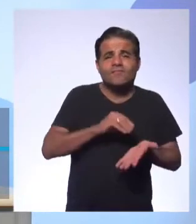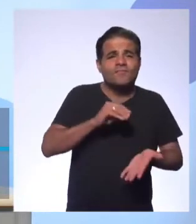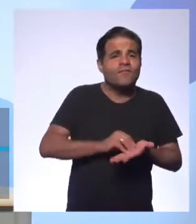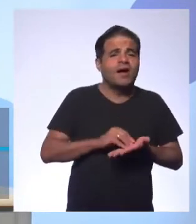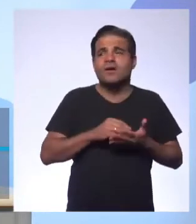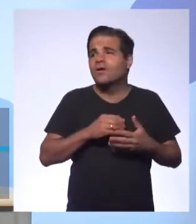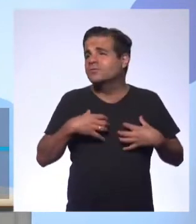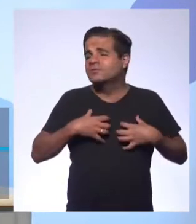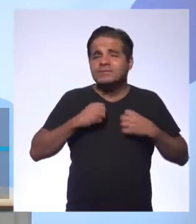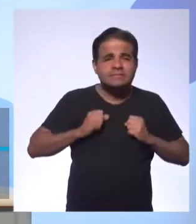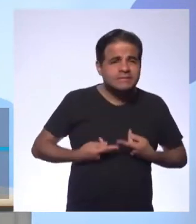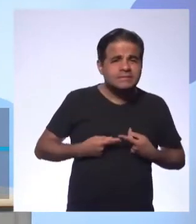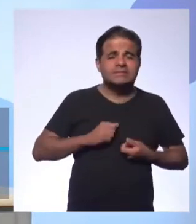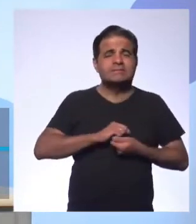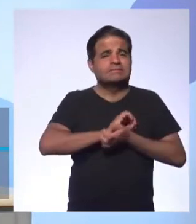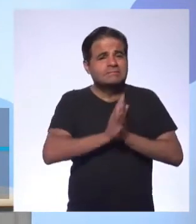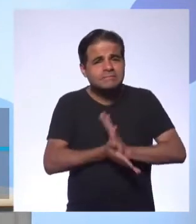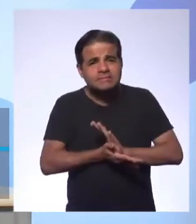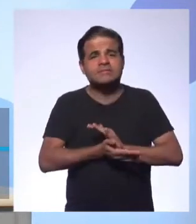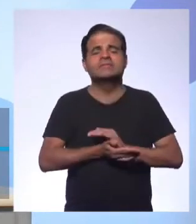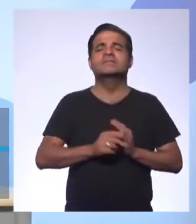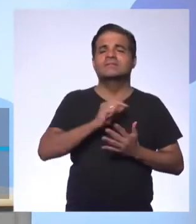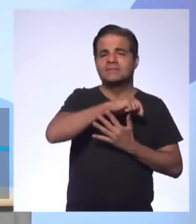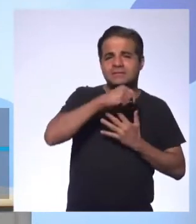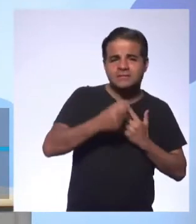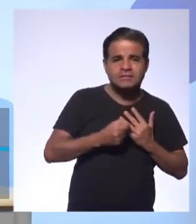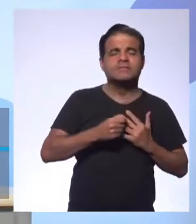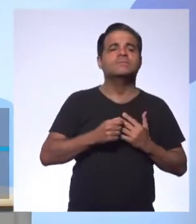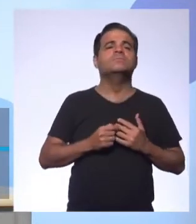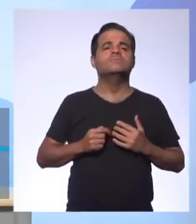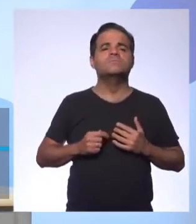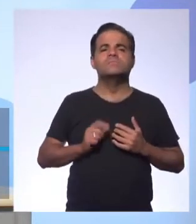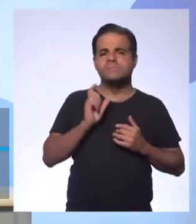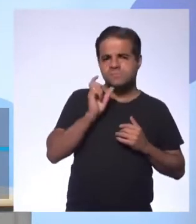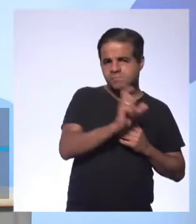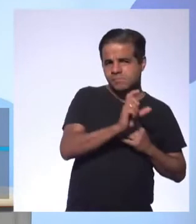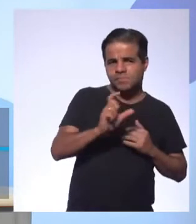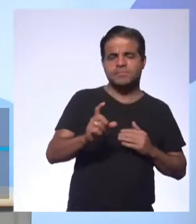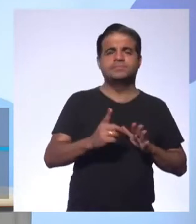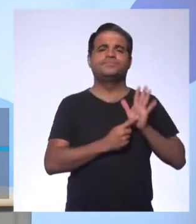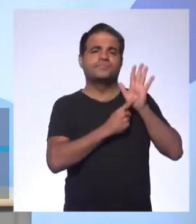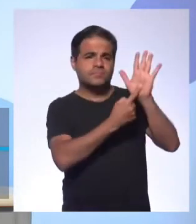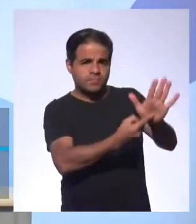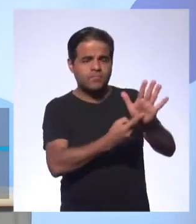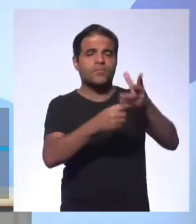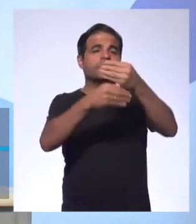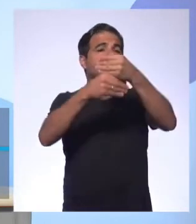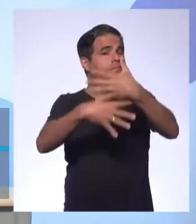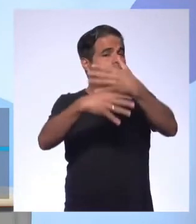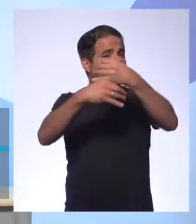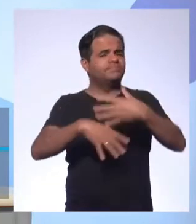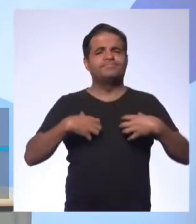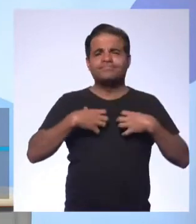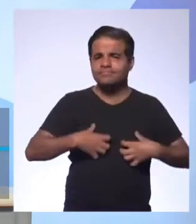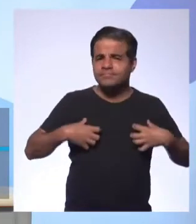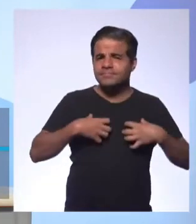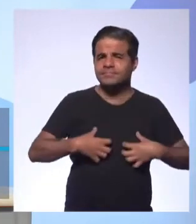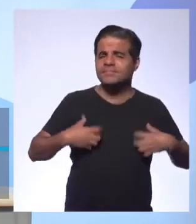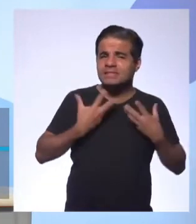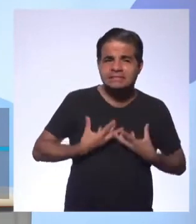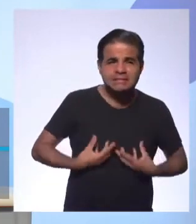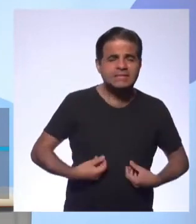desumanidade, angústia, repúdio. Essas são as respostas, as palavras que mais apareceram aqui no chat. Tristeza,